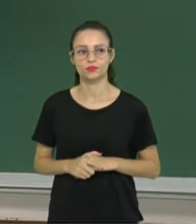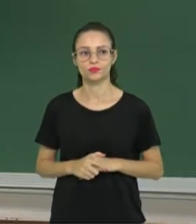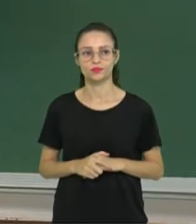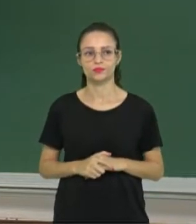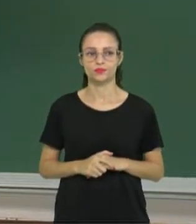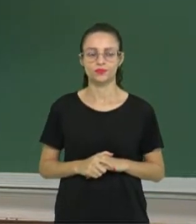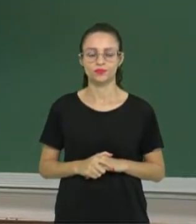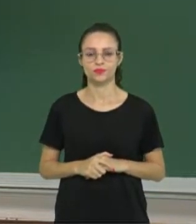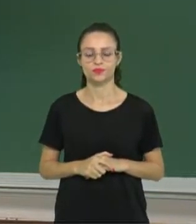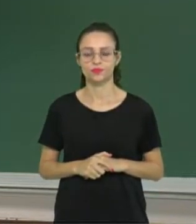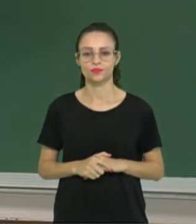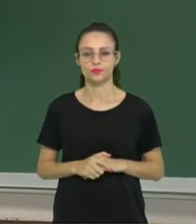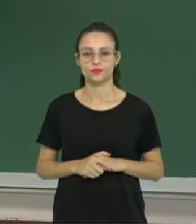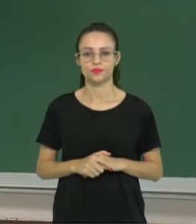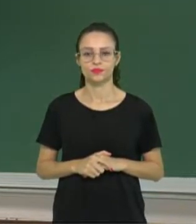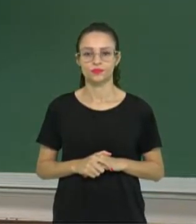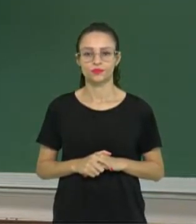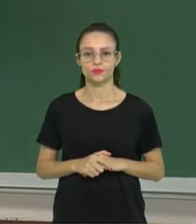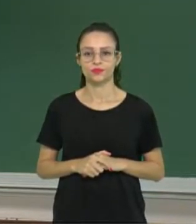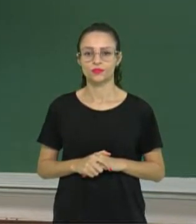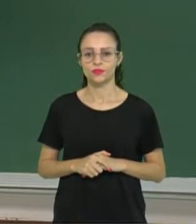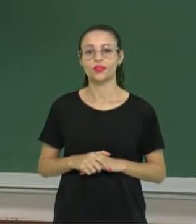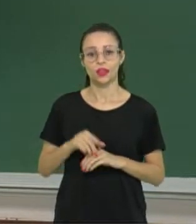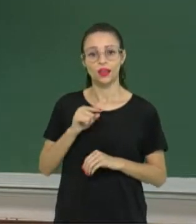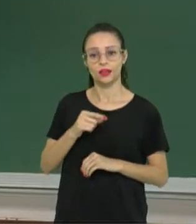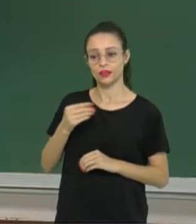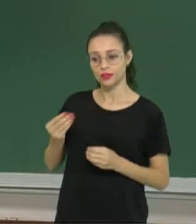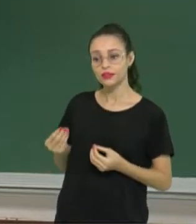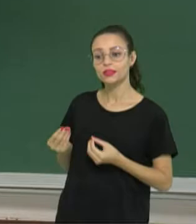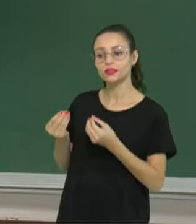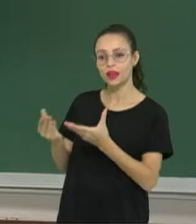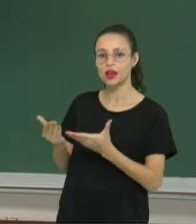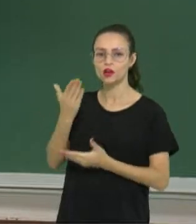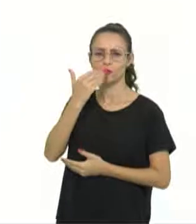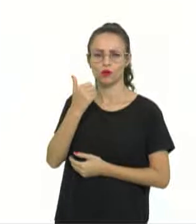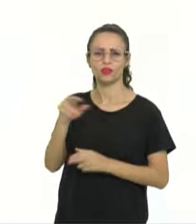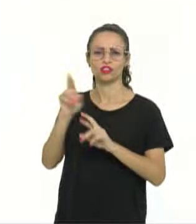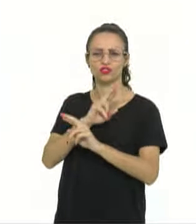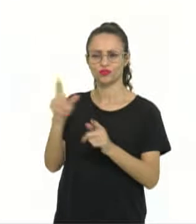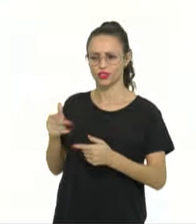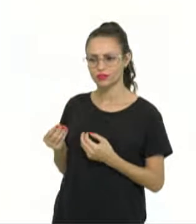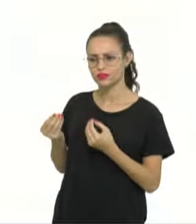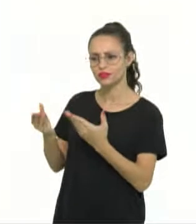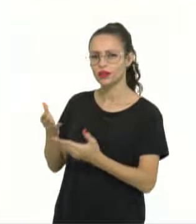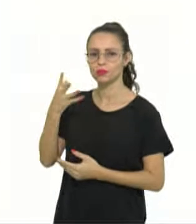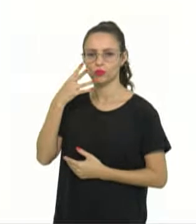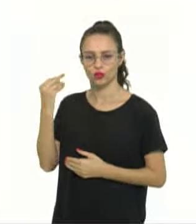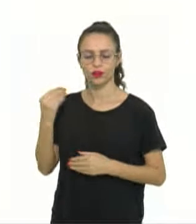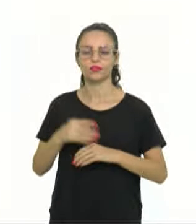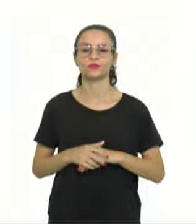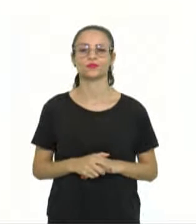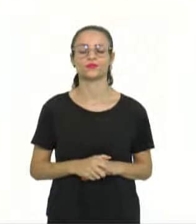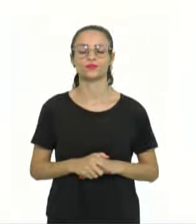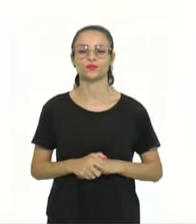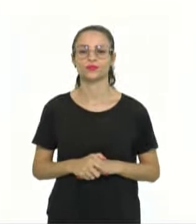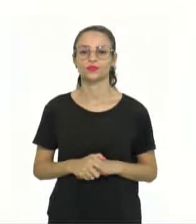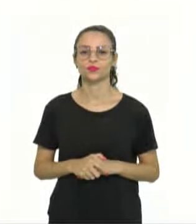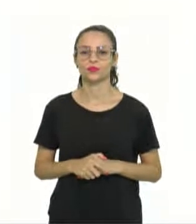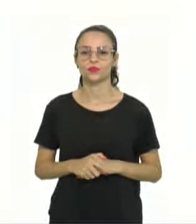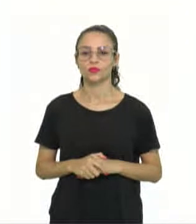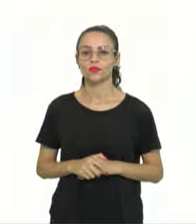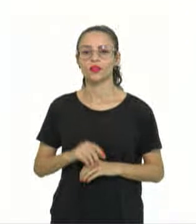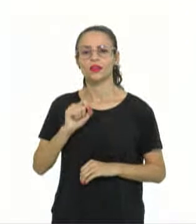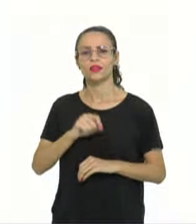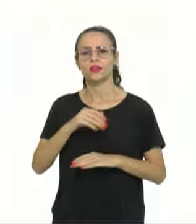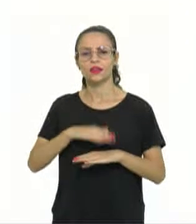is offering a different food to Garfield. Ele oferece uma comida diferente ao Garfield. What does John say about cats? Qual é a